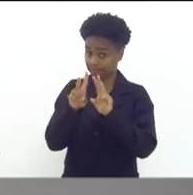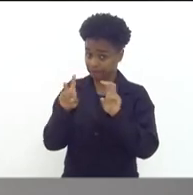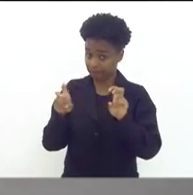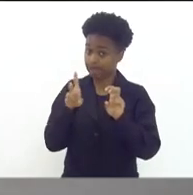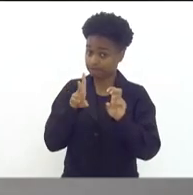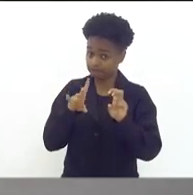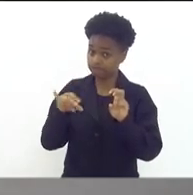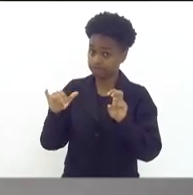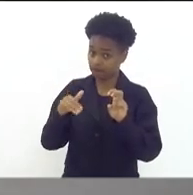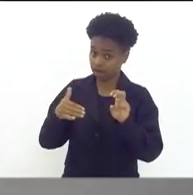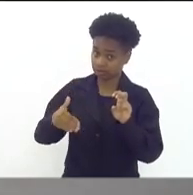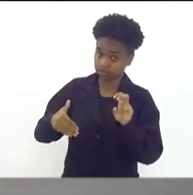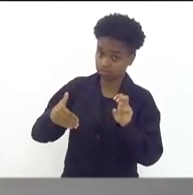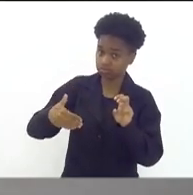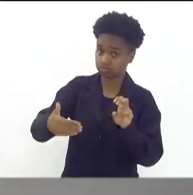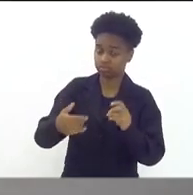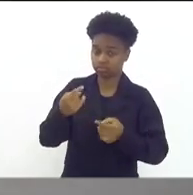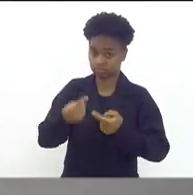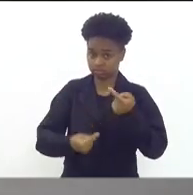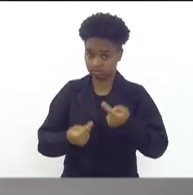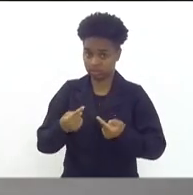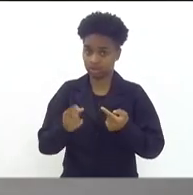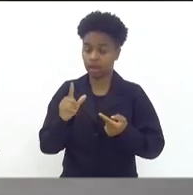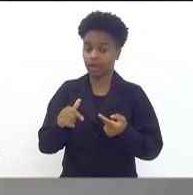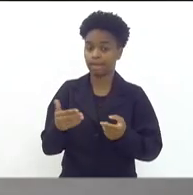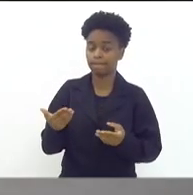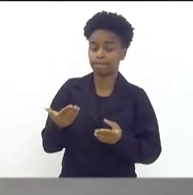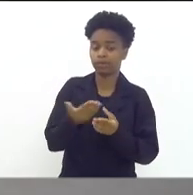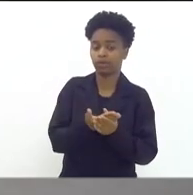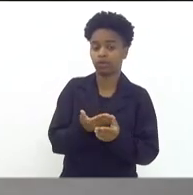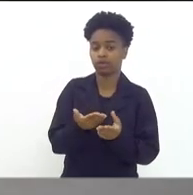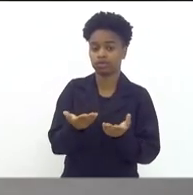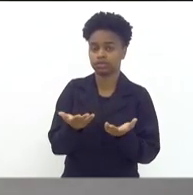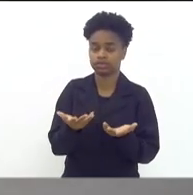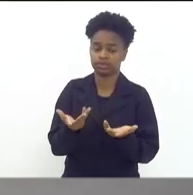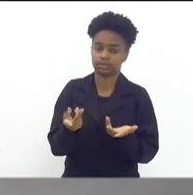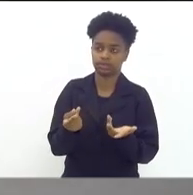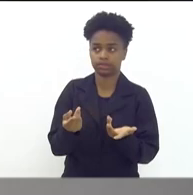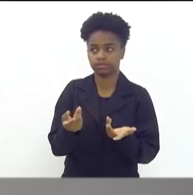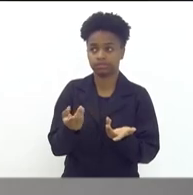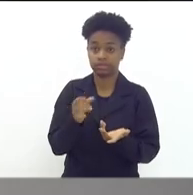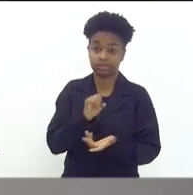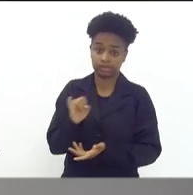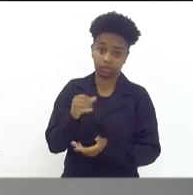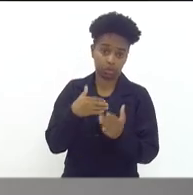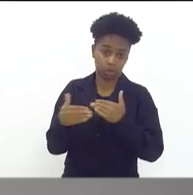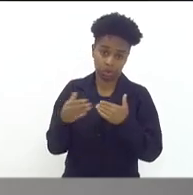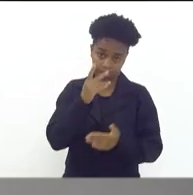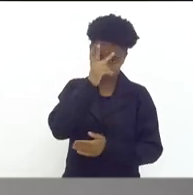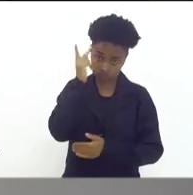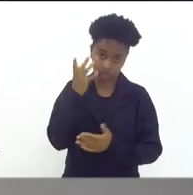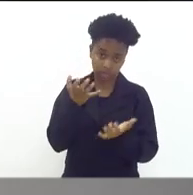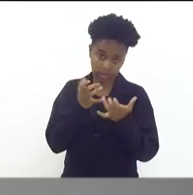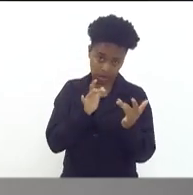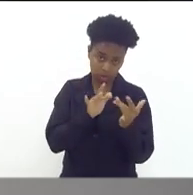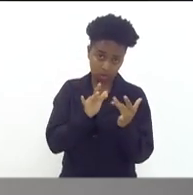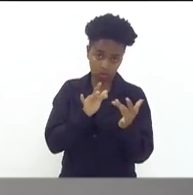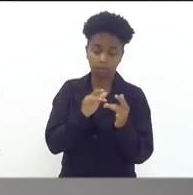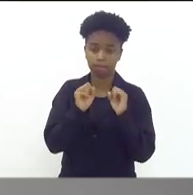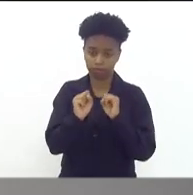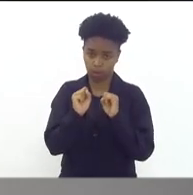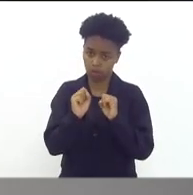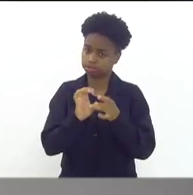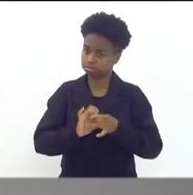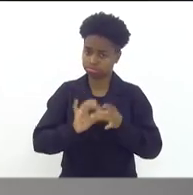ser enfrentado na quarta revisão Esse é um processo que que caso qualquer um aqui queira ter acesso pode